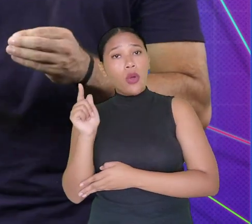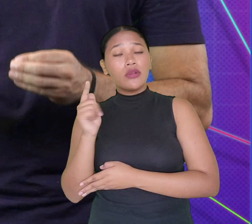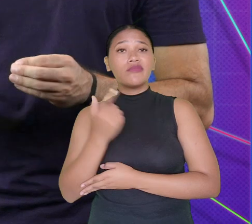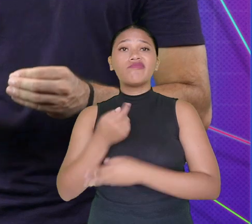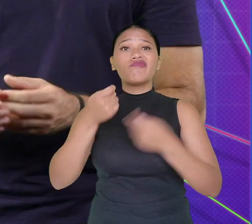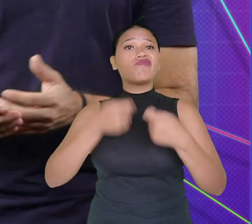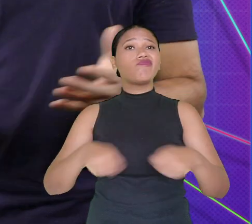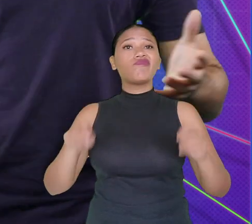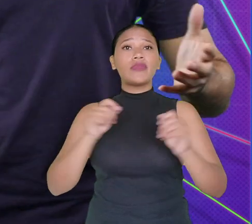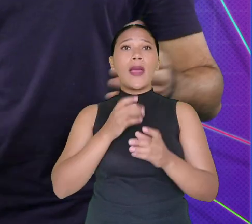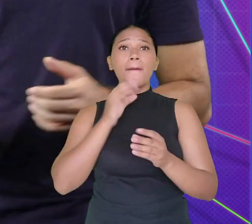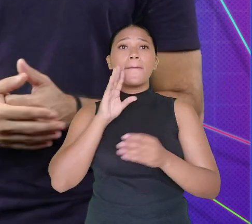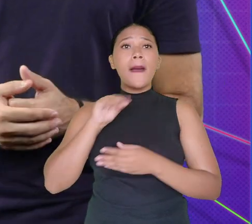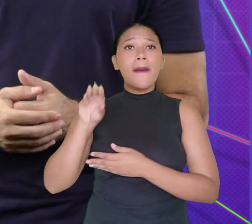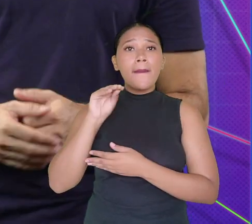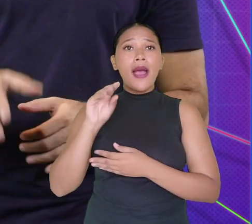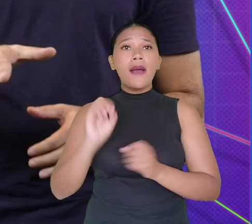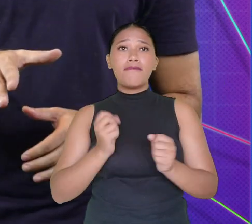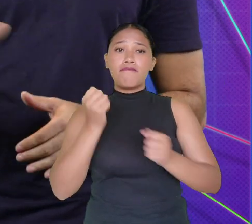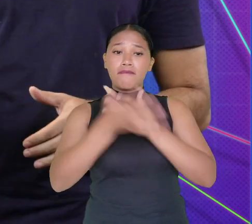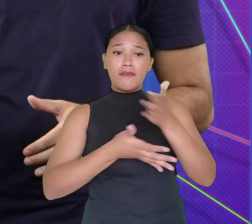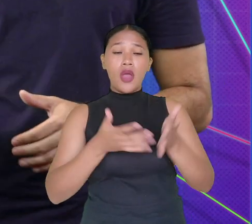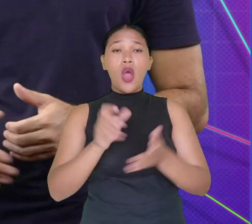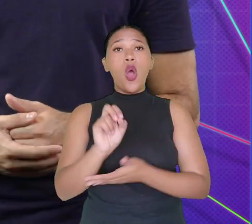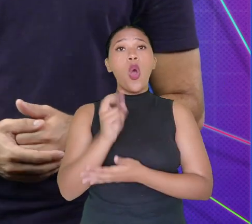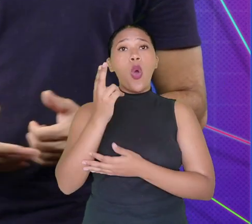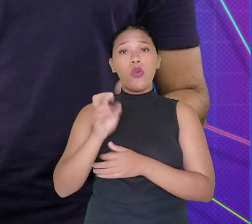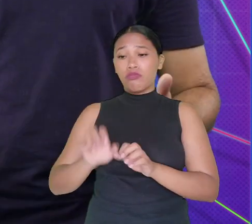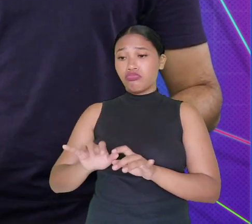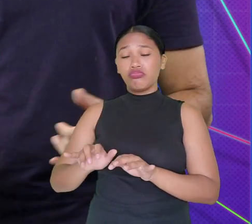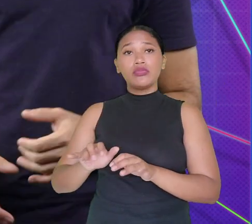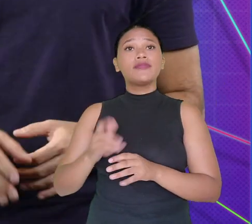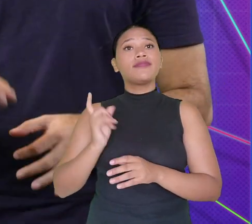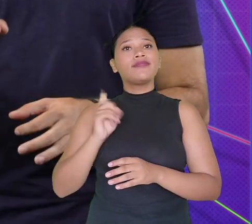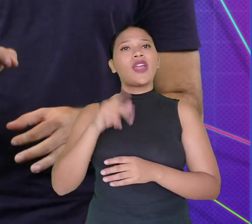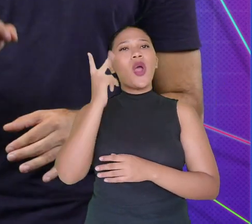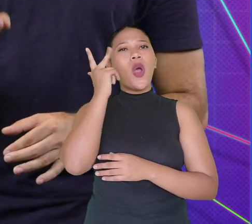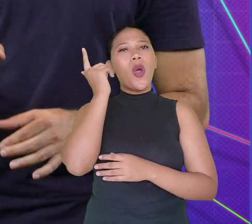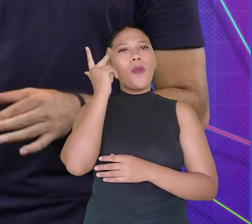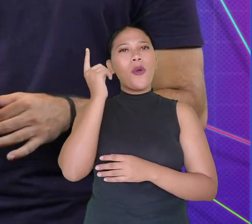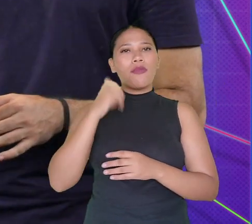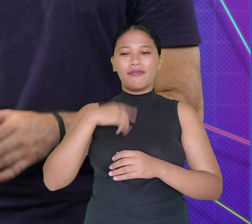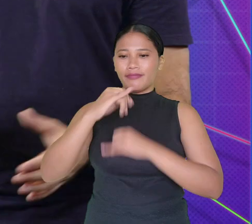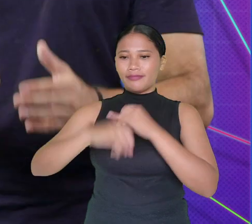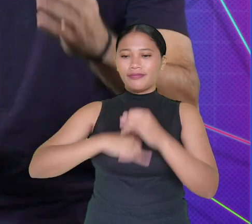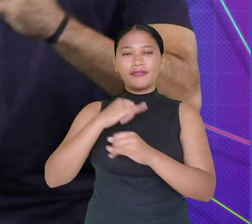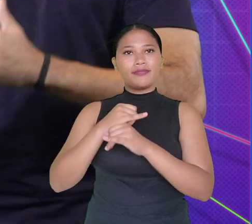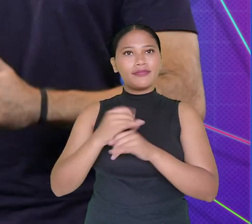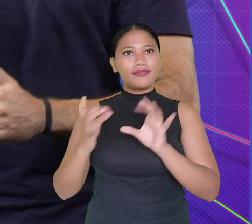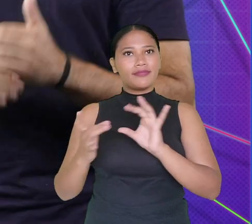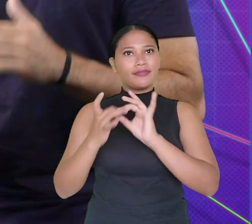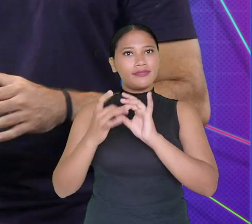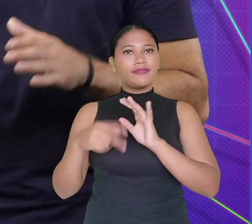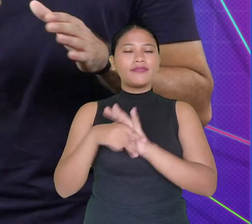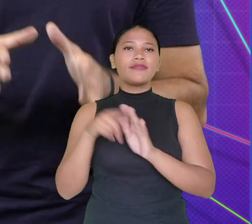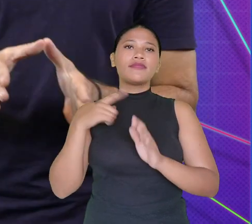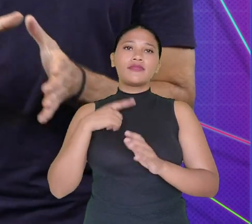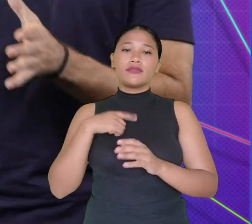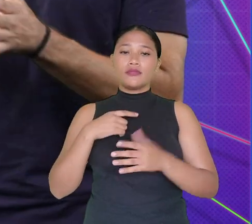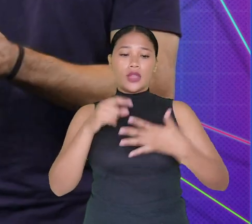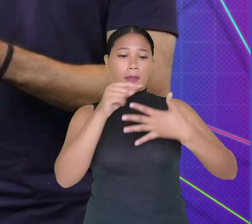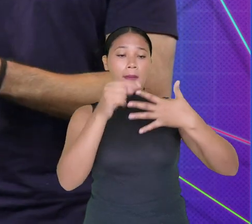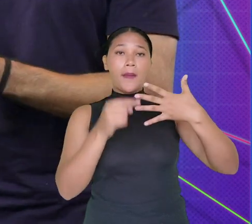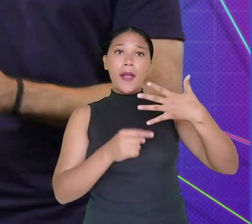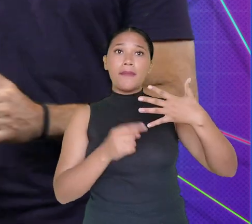com outros jogadores sem a necessidade de falar ou escrever. Essa mecânica é comum em jogos online e pode ser implementada por meio